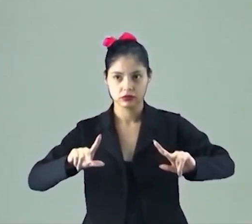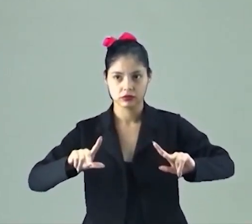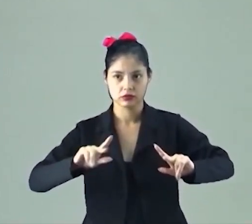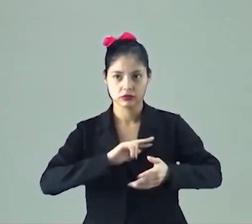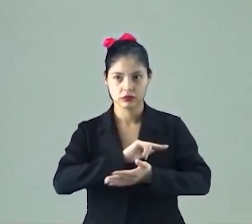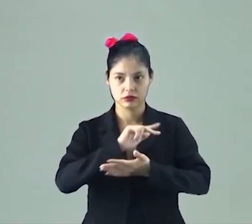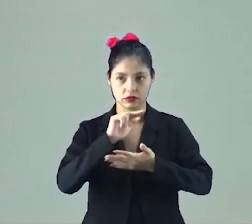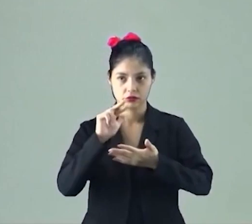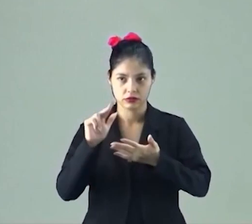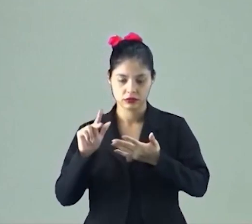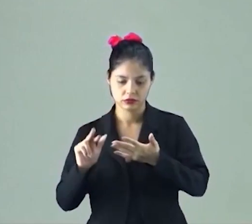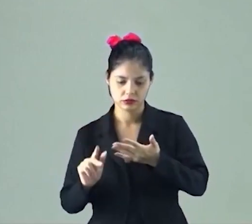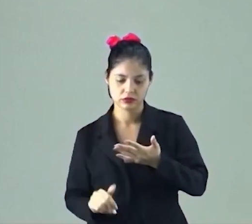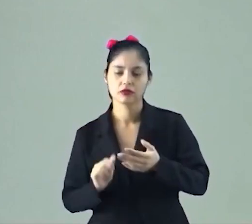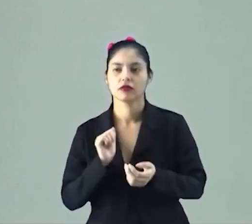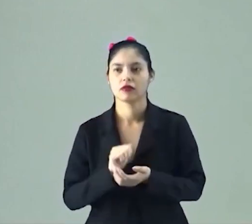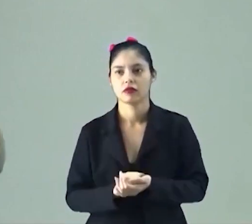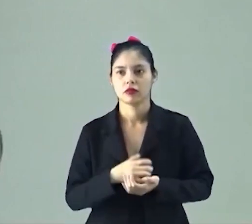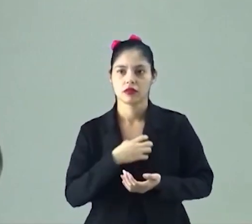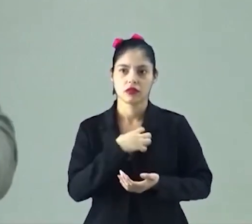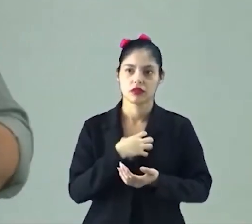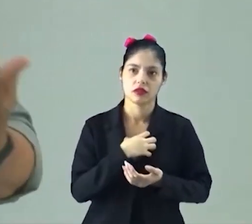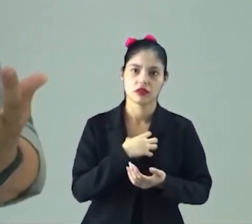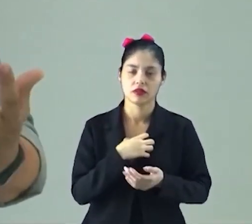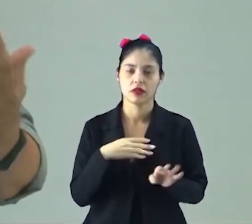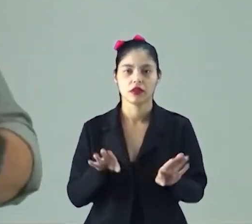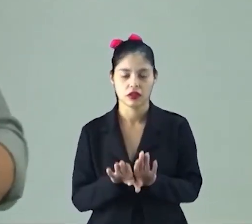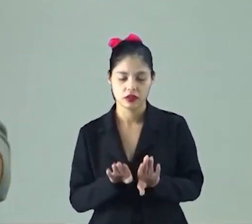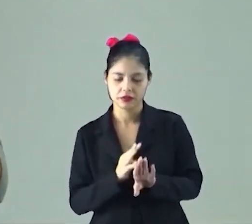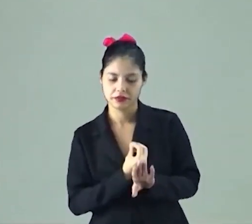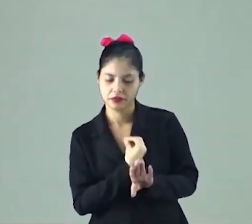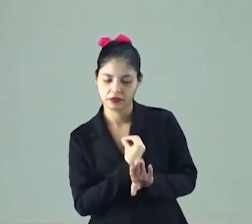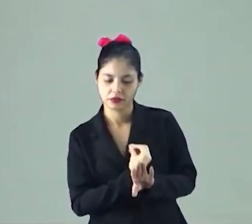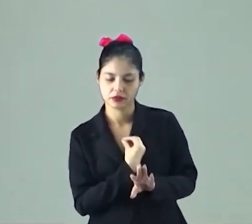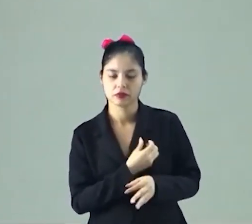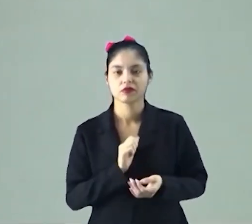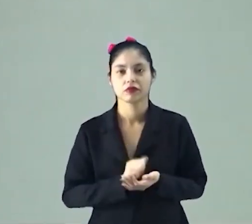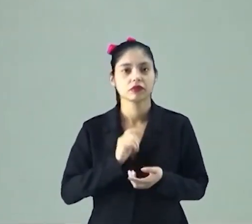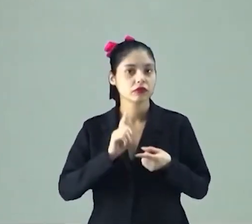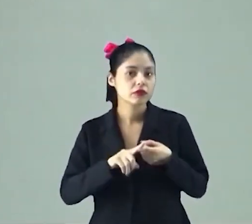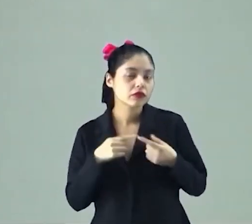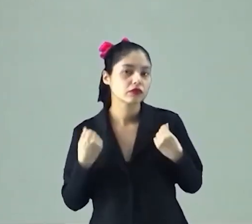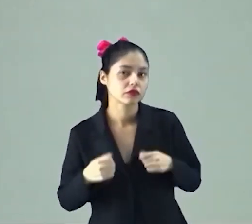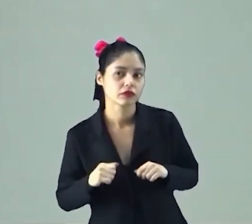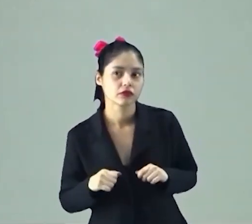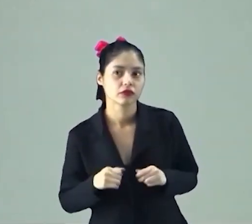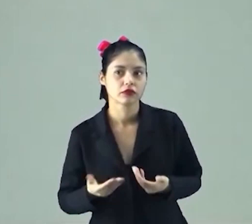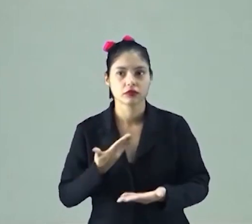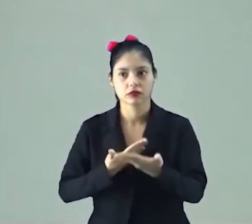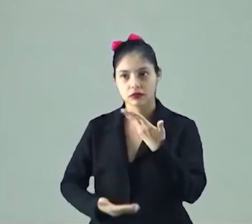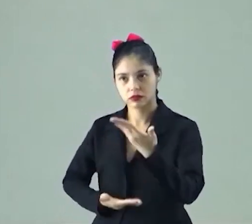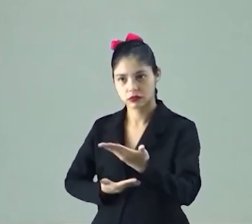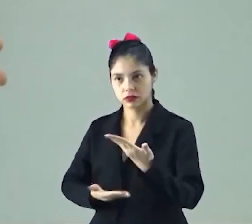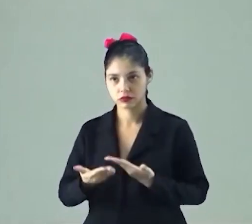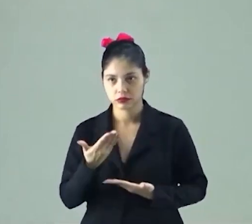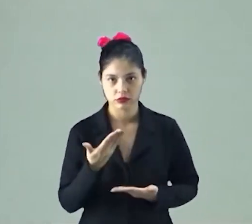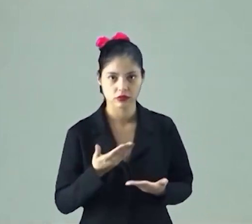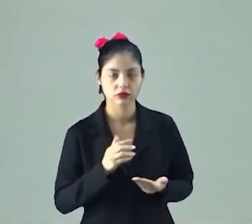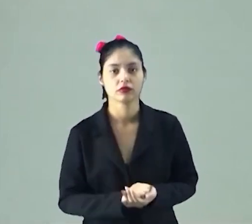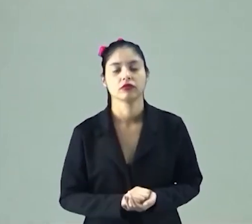várias formas e jeitos dos organismos vivos sobreviverem porque eles precisam interagir com o